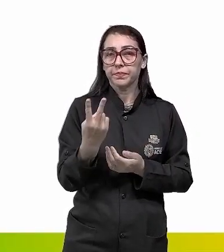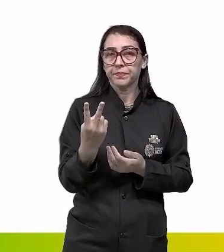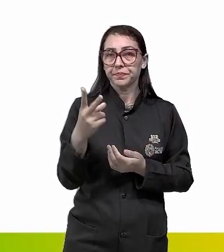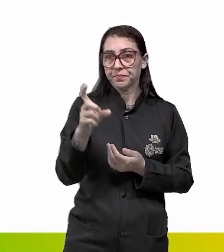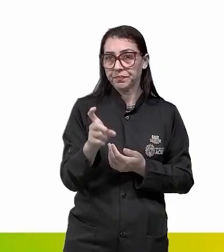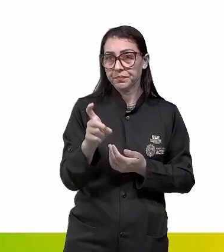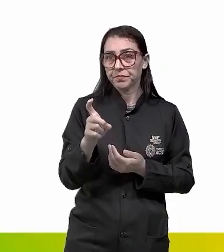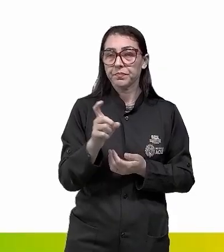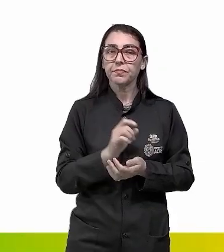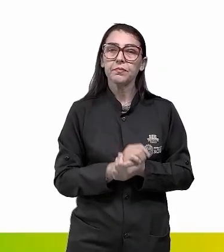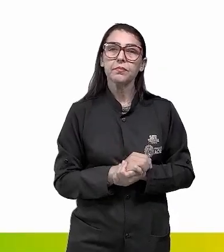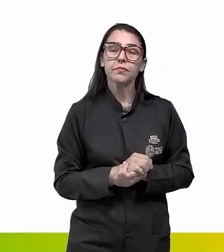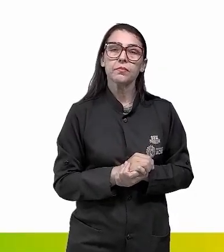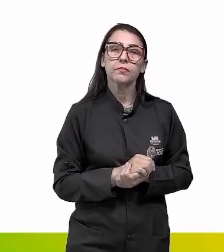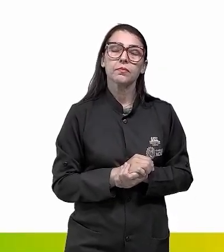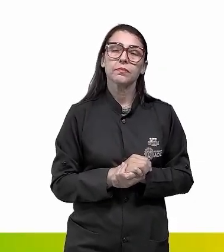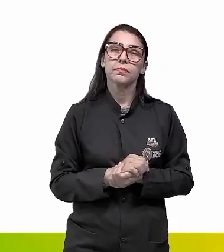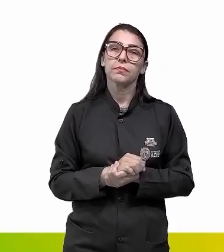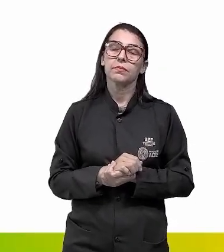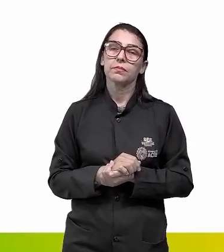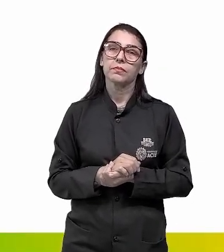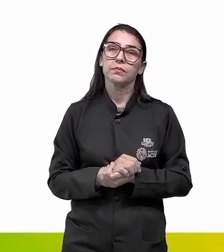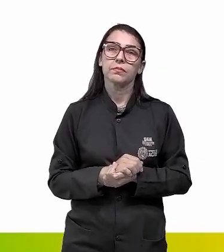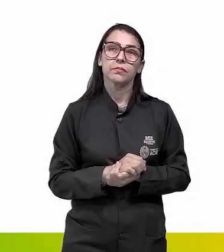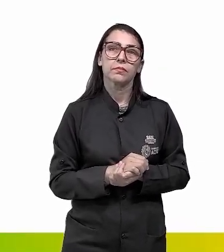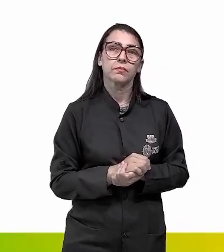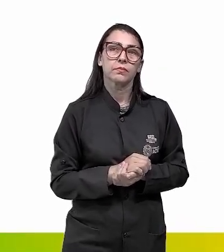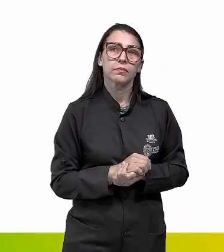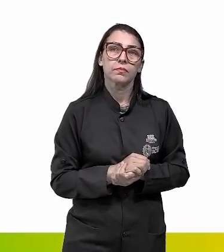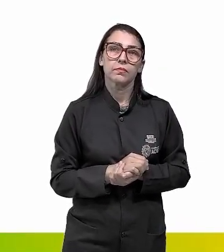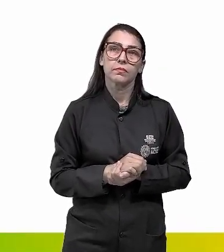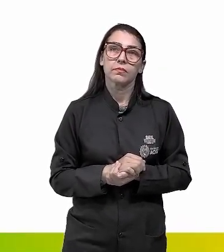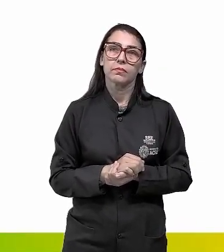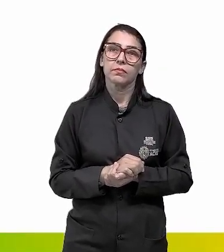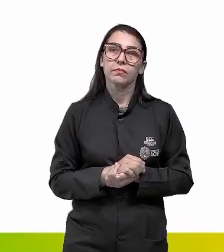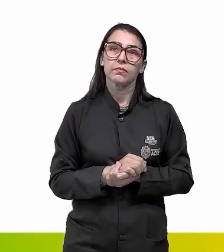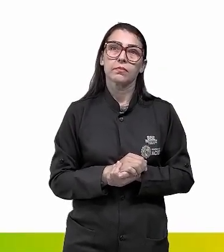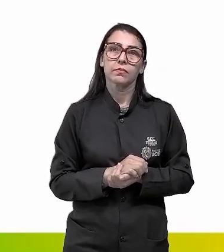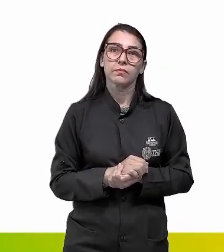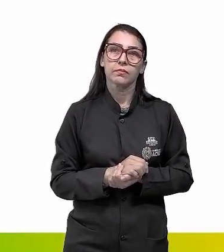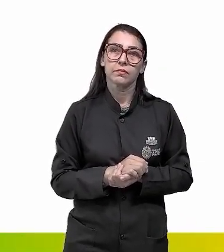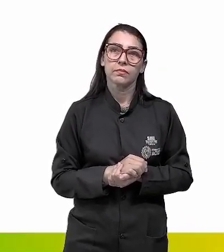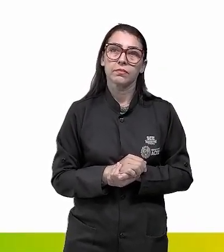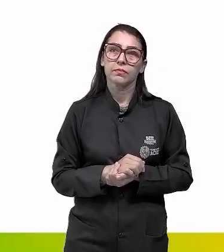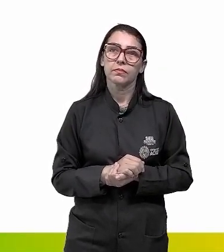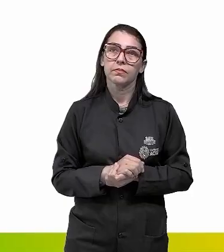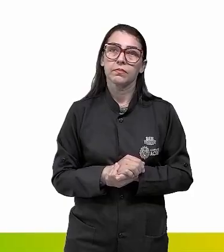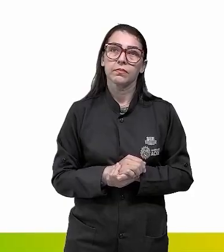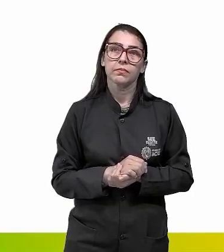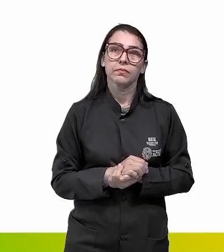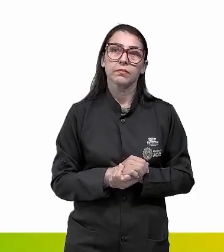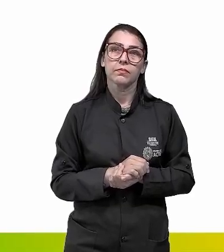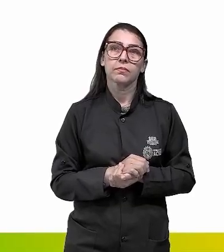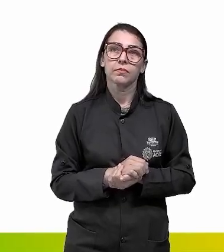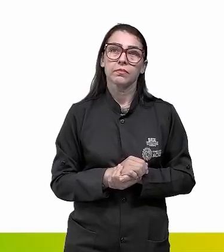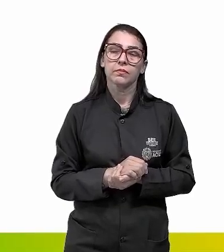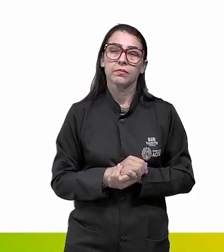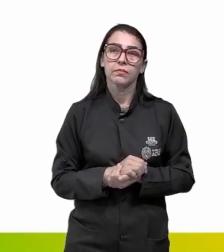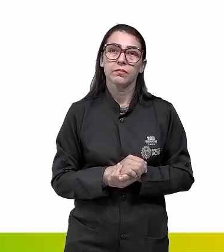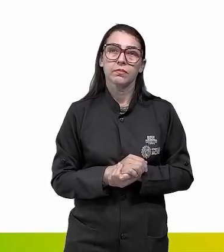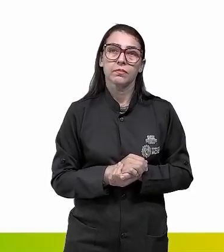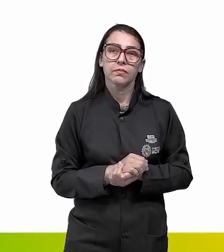2x, a função linear cujo a é 2. Só colocar aqui a forma